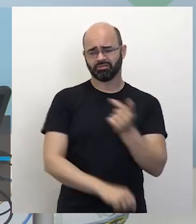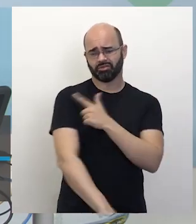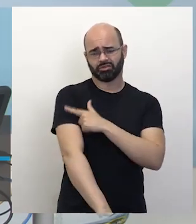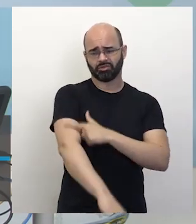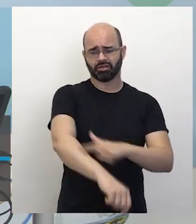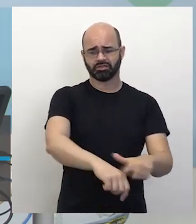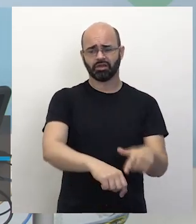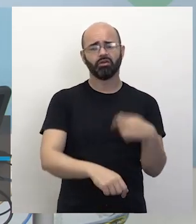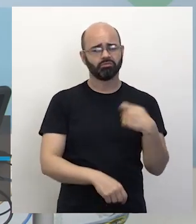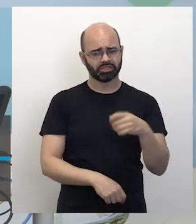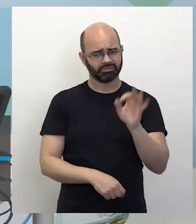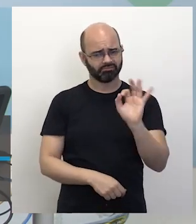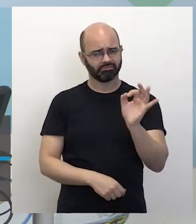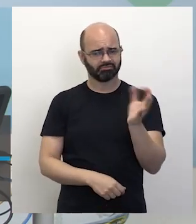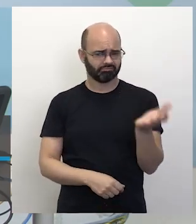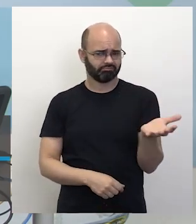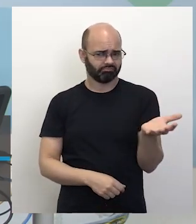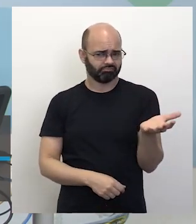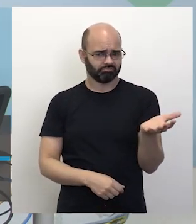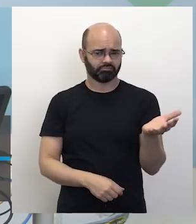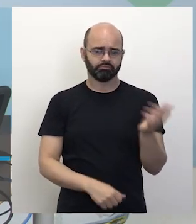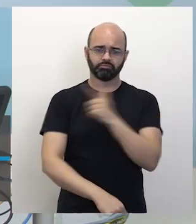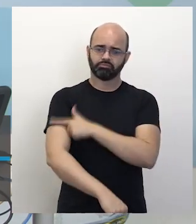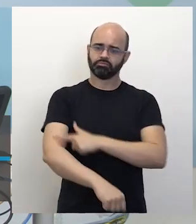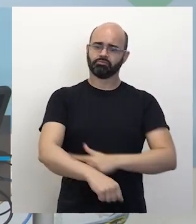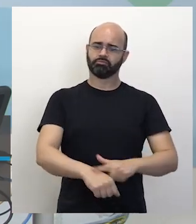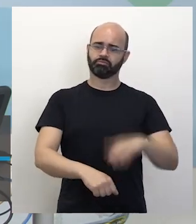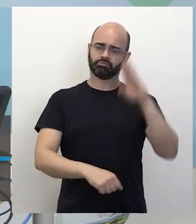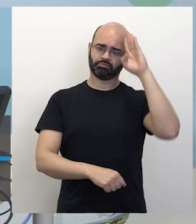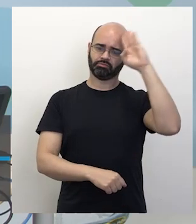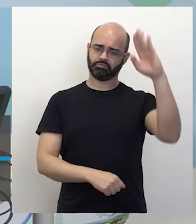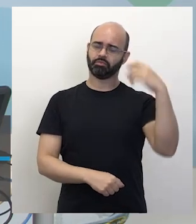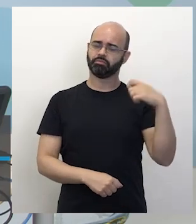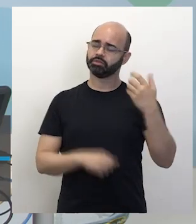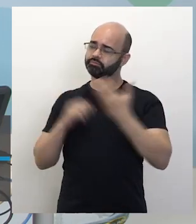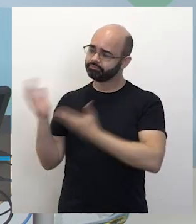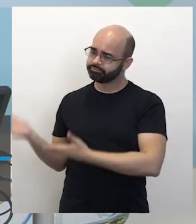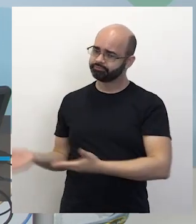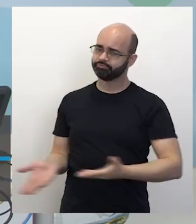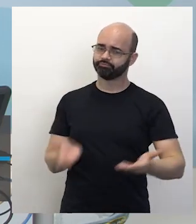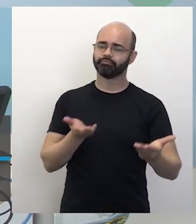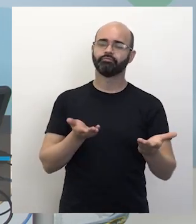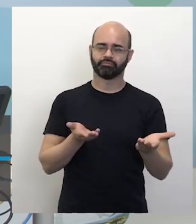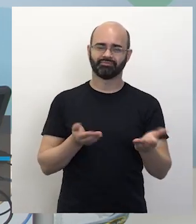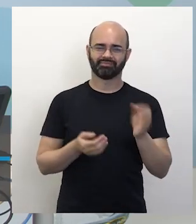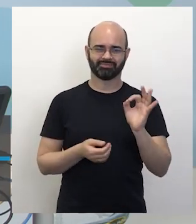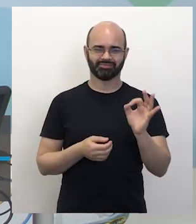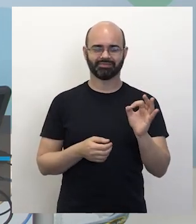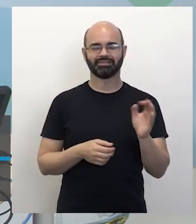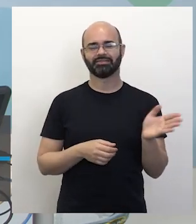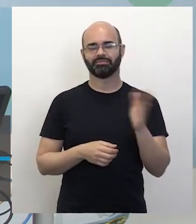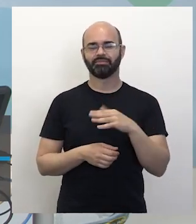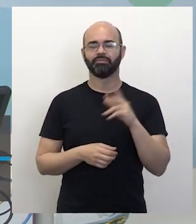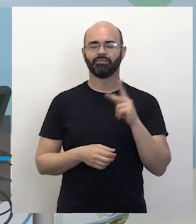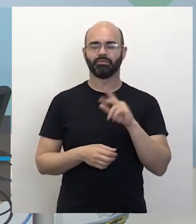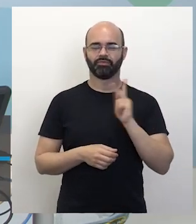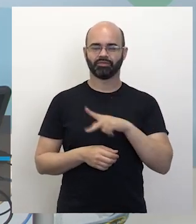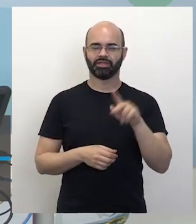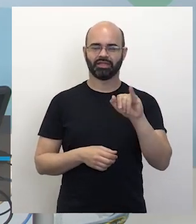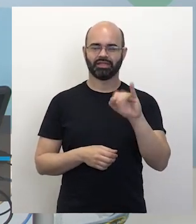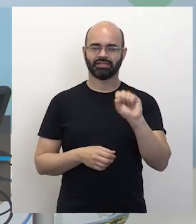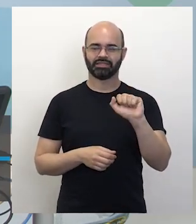né? Primeiramente é uma questão de educação, né, gente? A professora Isabela é também se colocar no lugar do